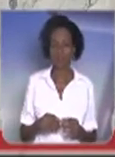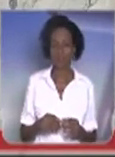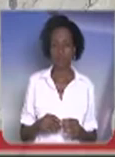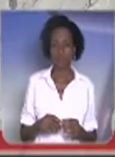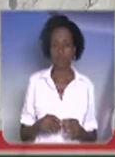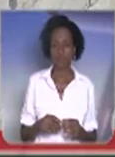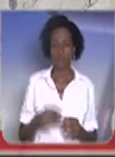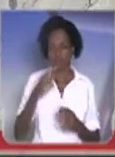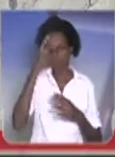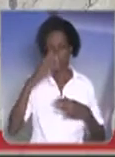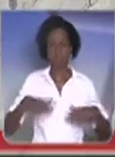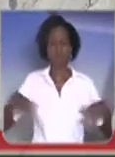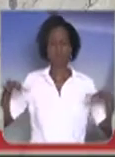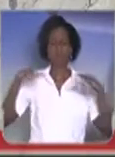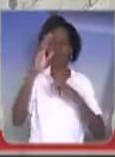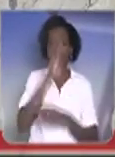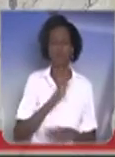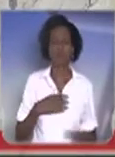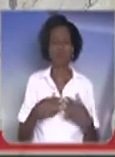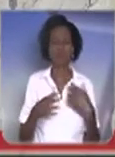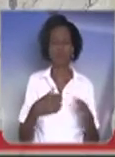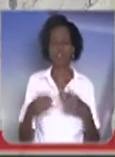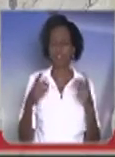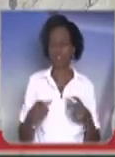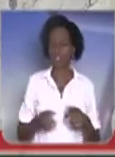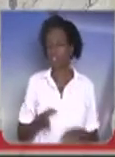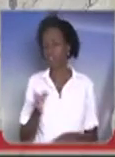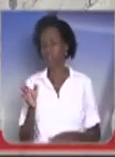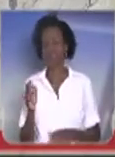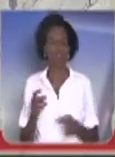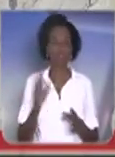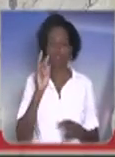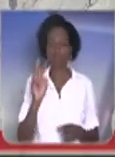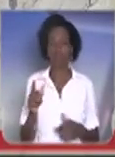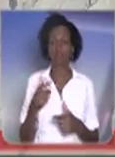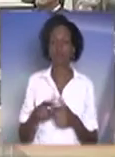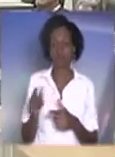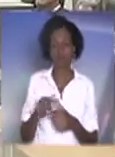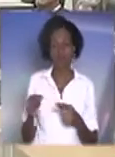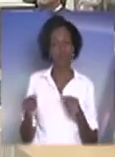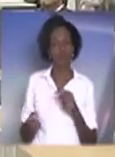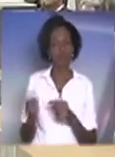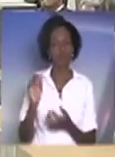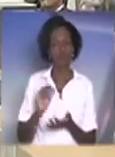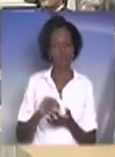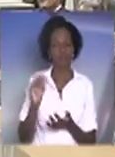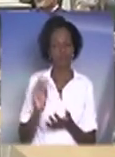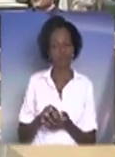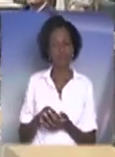inconsciente popular do brasileiro, né? Onde nós vamos, nós acabamos vendo problemas envolvendo a falta de